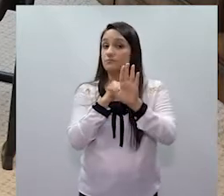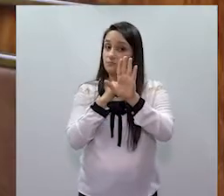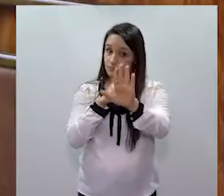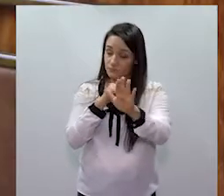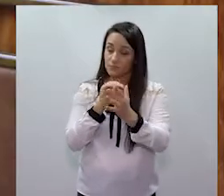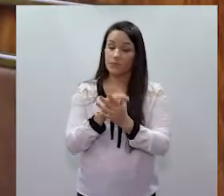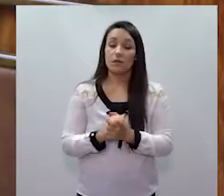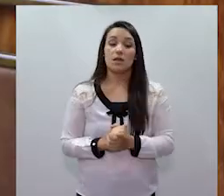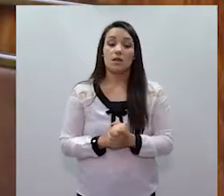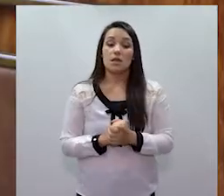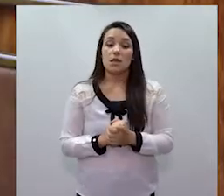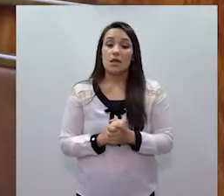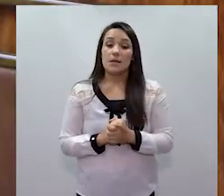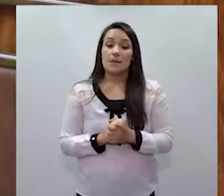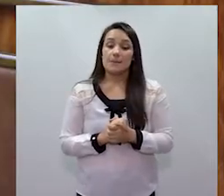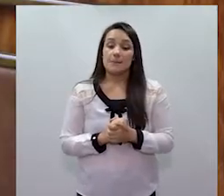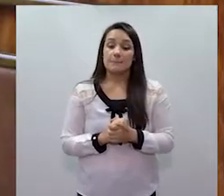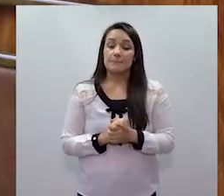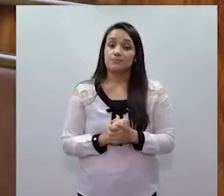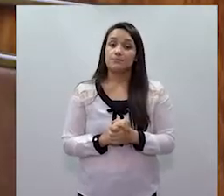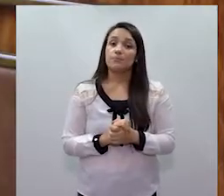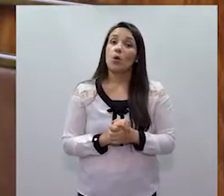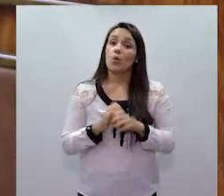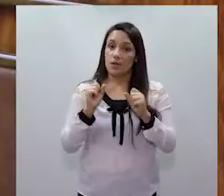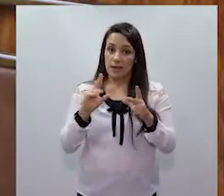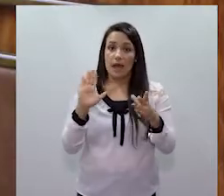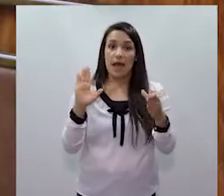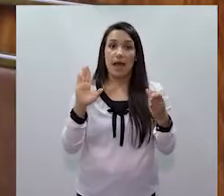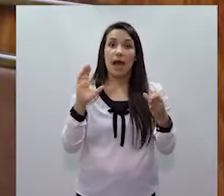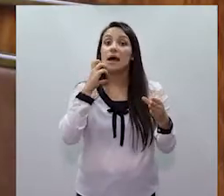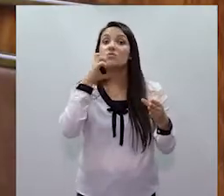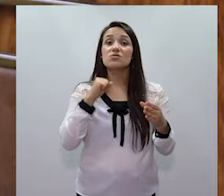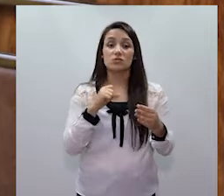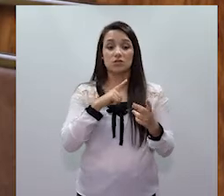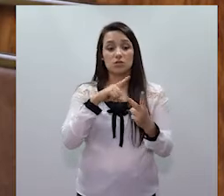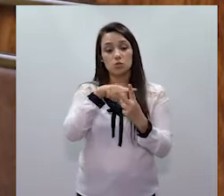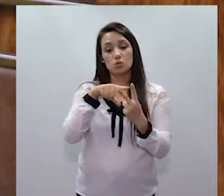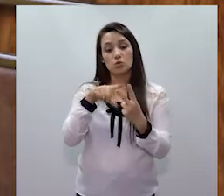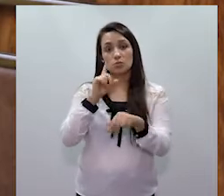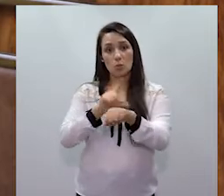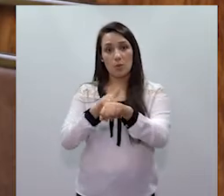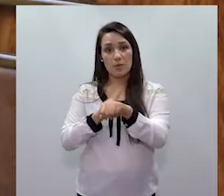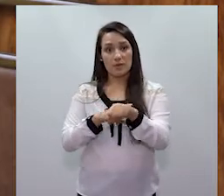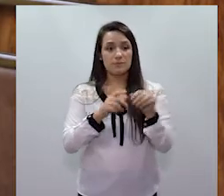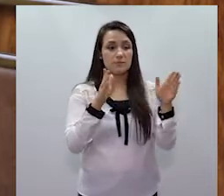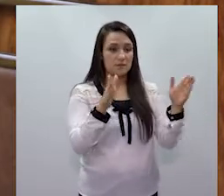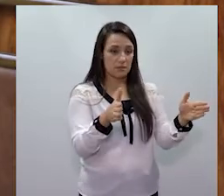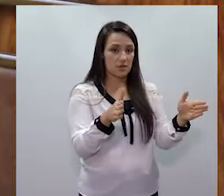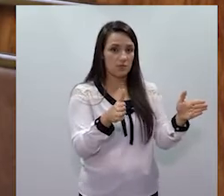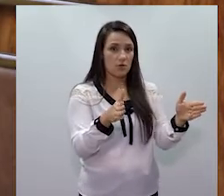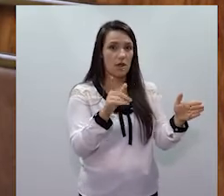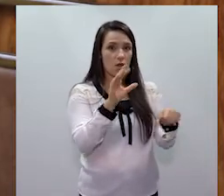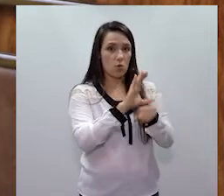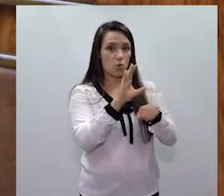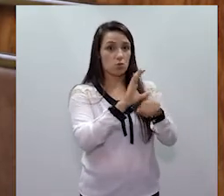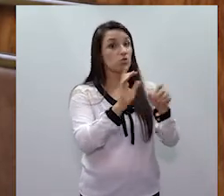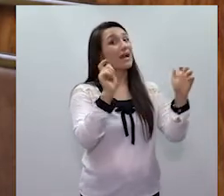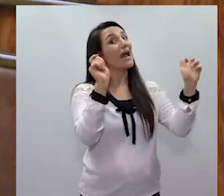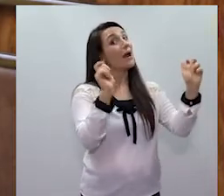Bem, a adoção, então, ela tem duas etapas. A primeira etapa é a etapa de se habilitar para